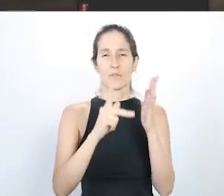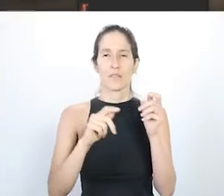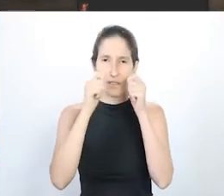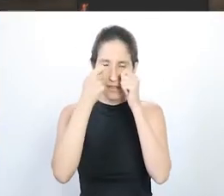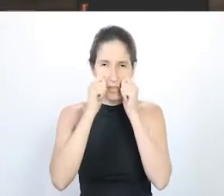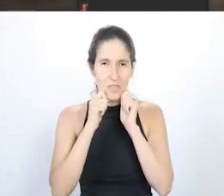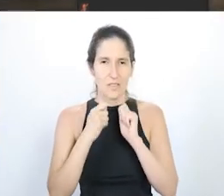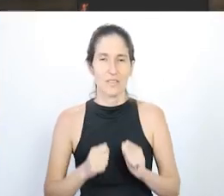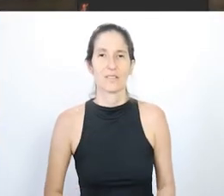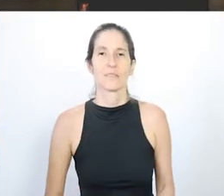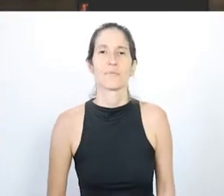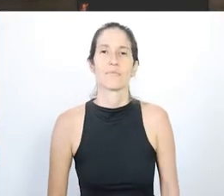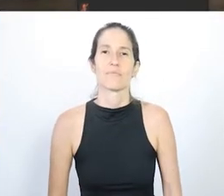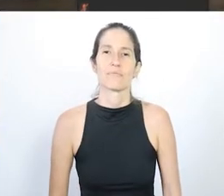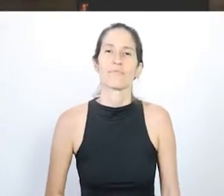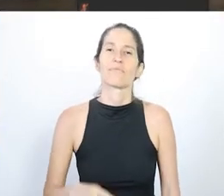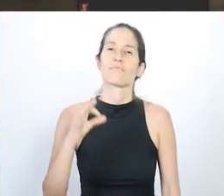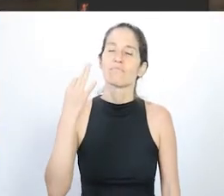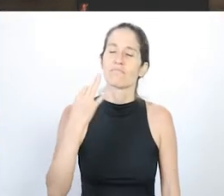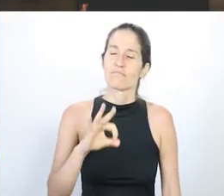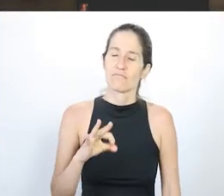Perfeitamente, então, parceiro.